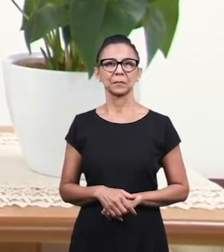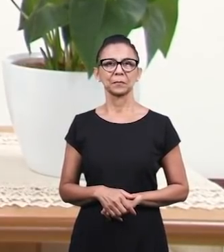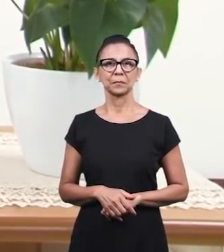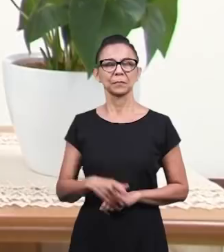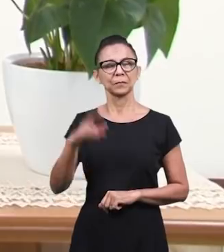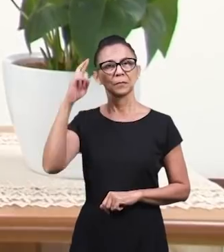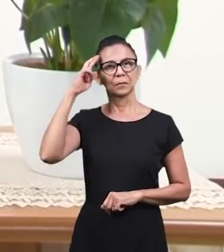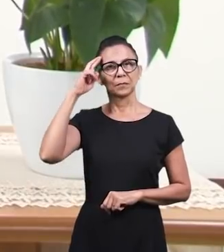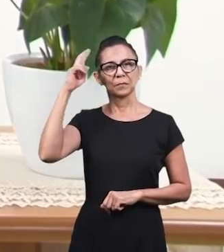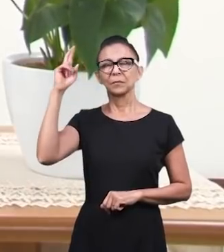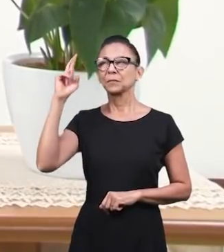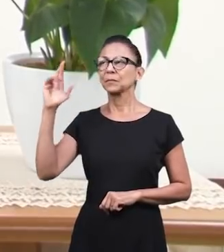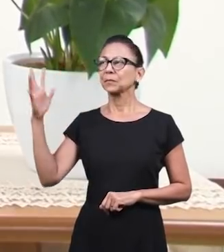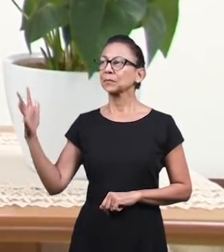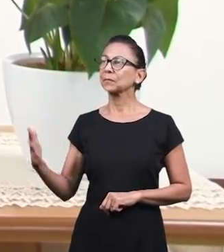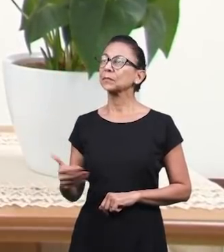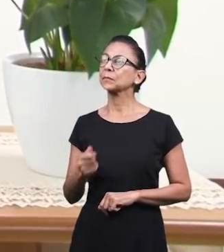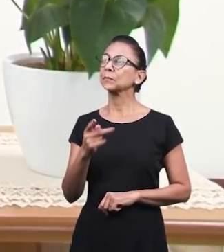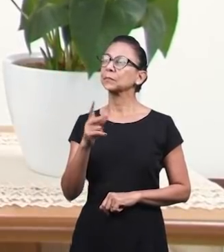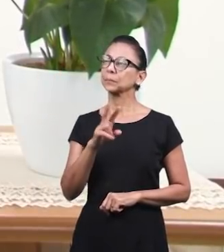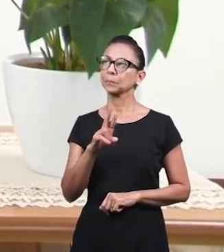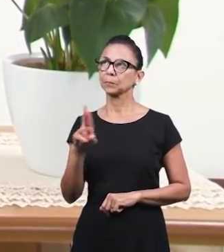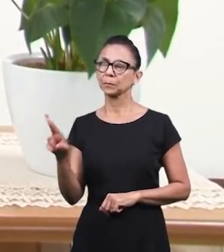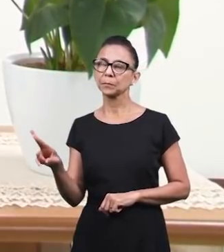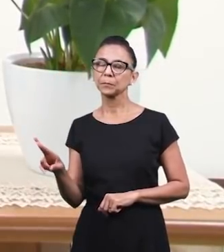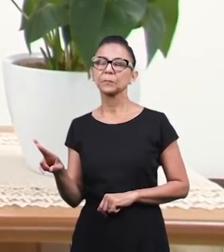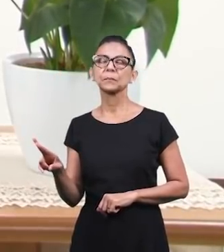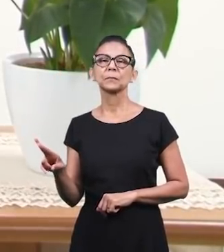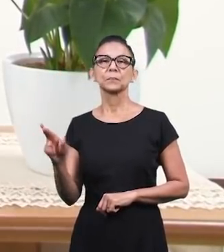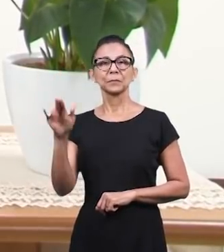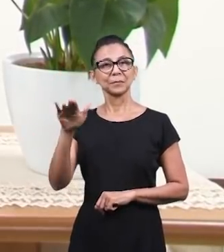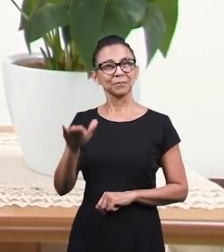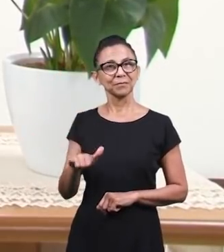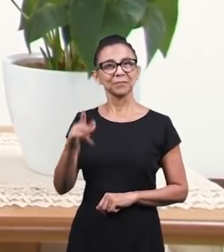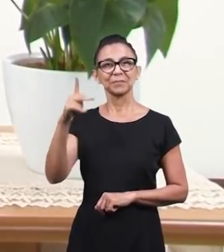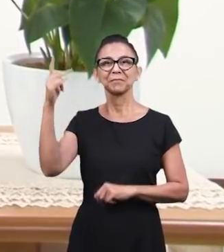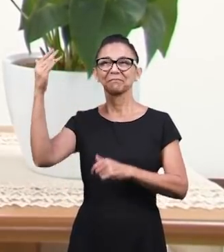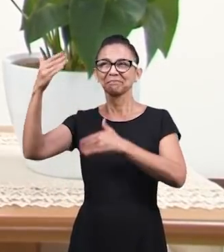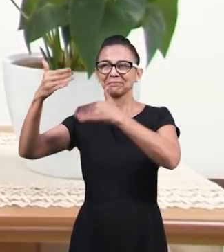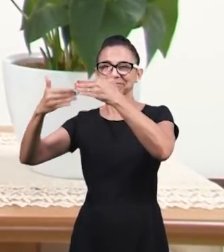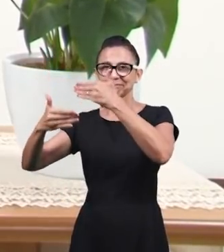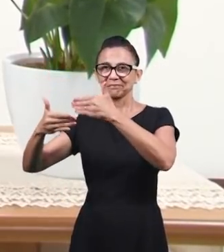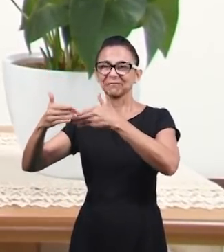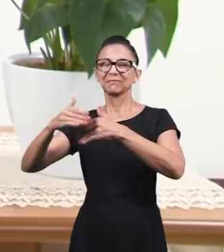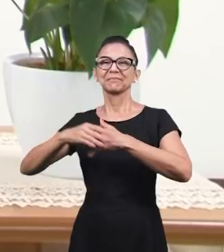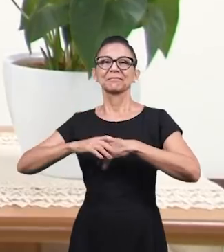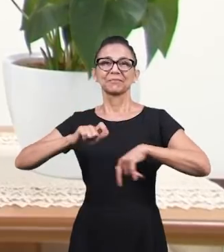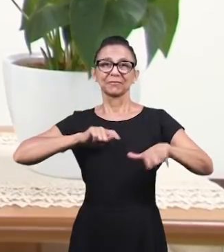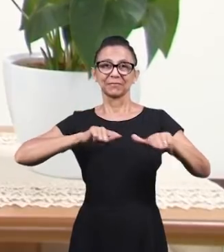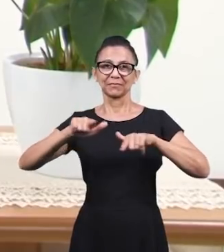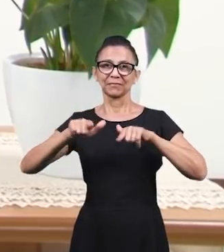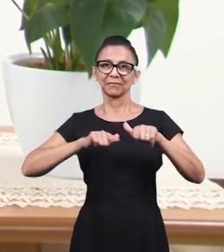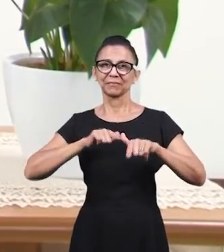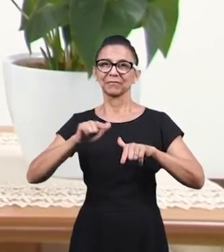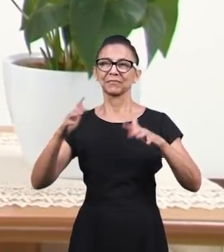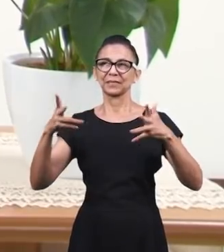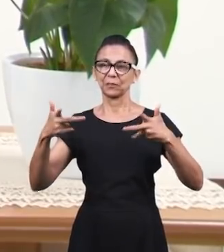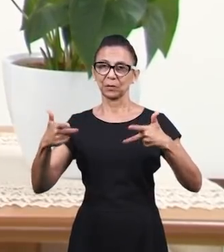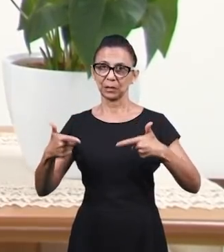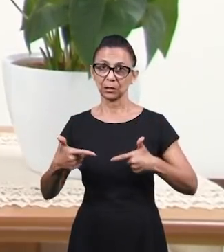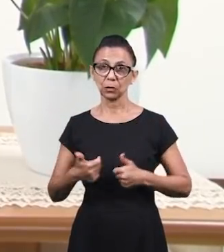reunião. Senhor, nós adoramos, louvamos ao Teu nome por mais esta tarde na Tua presença, por esse trabalho